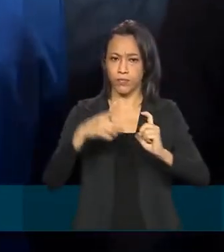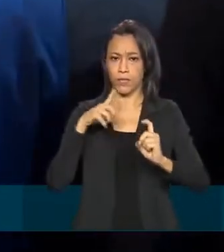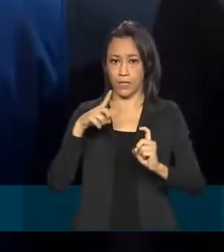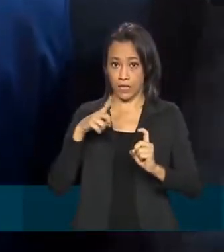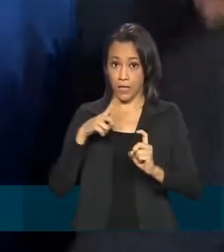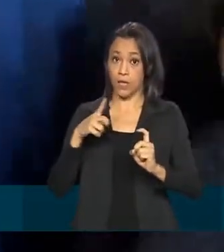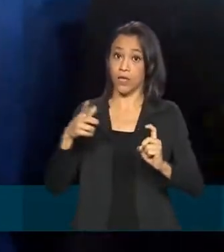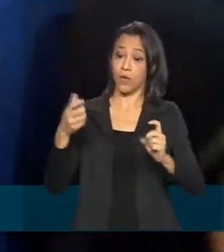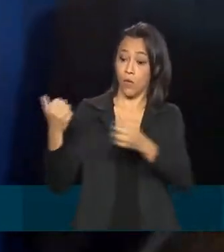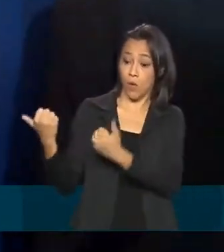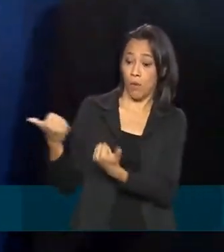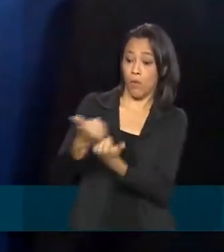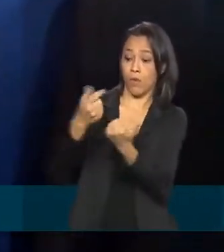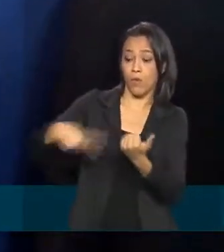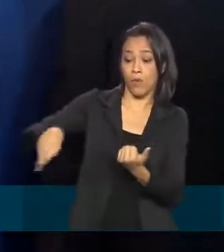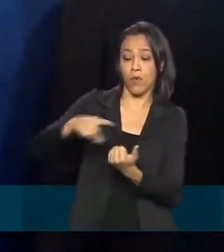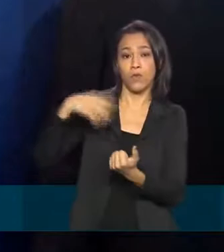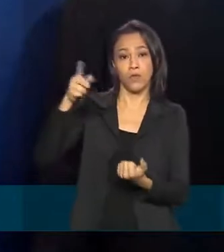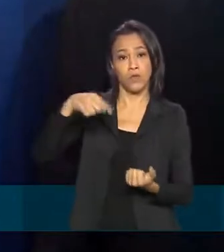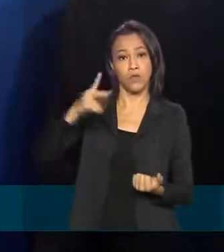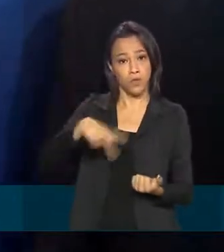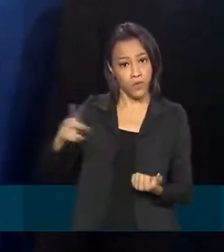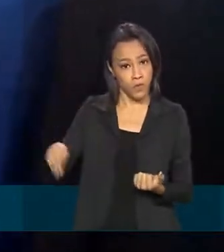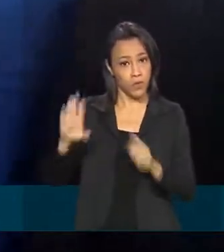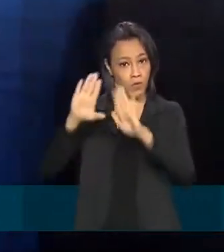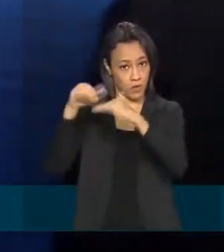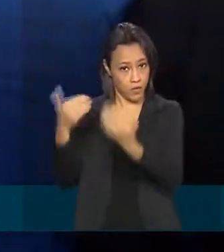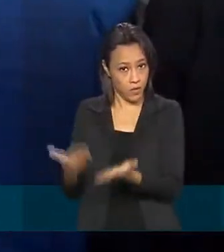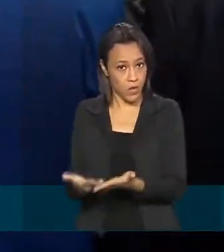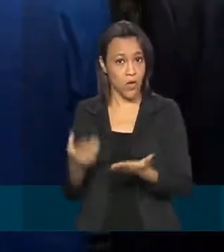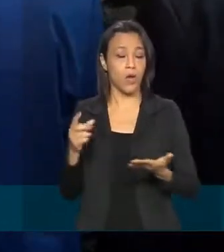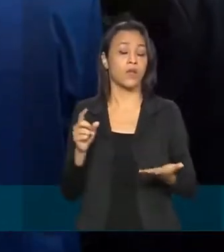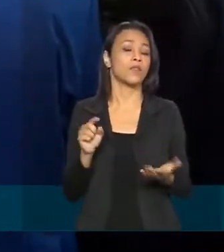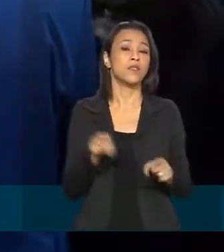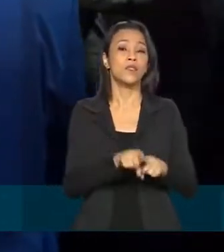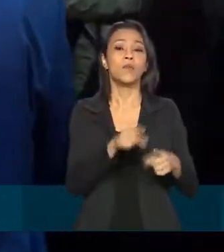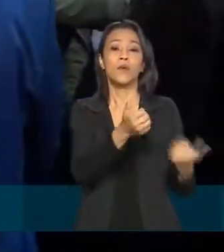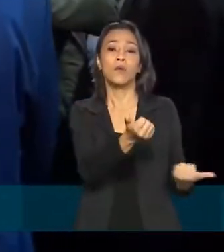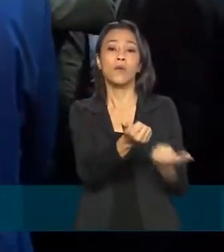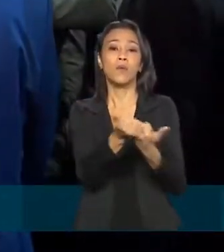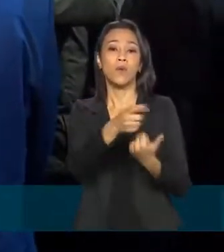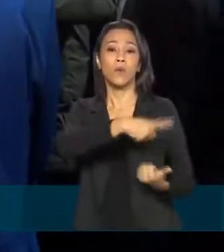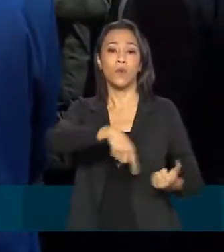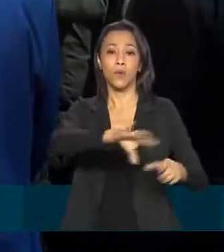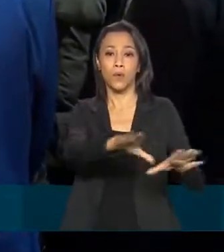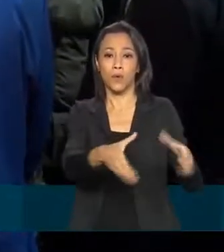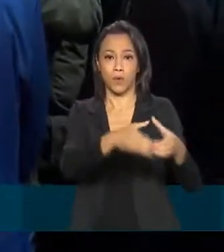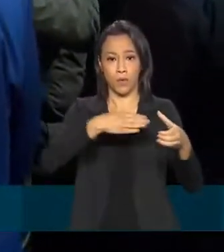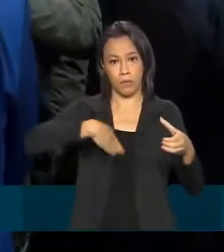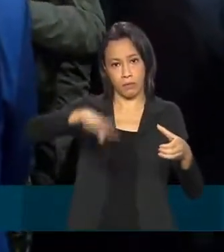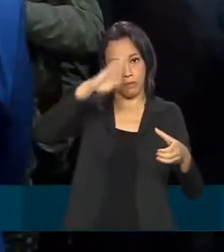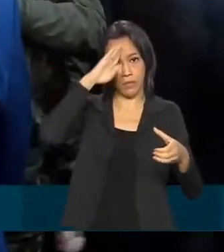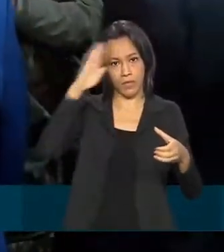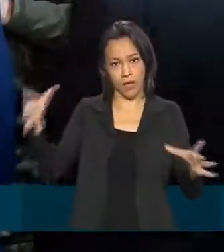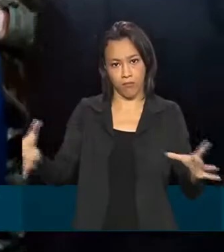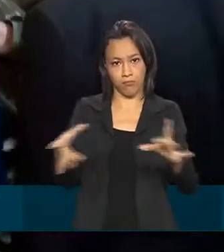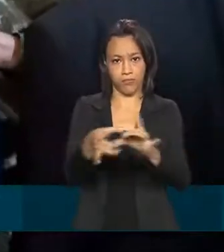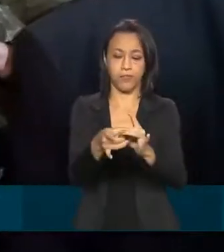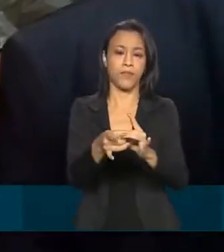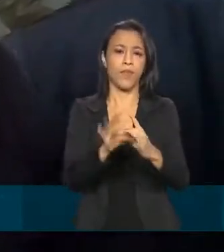do corpo docente, dos professores das escolas e o apoio dos militares. Até o ano